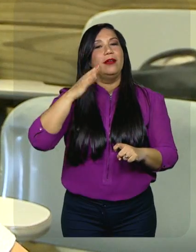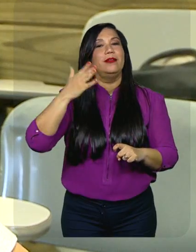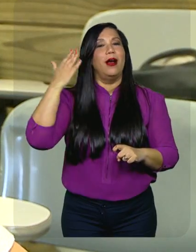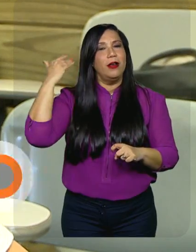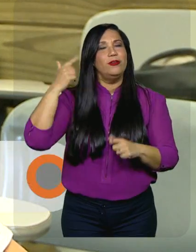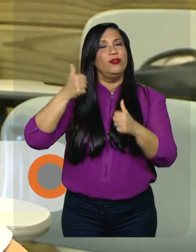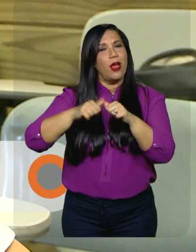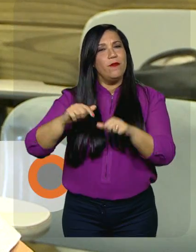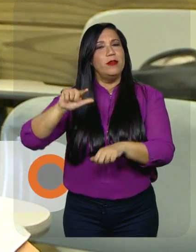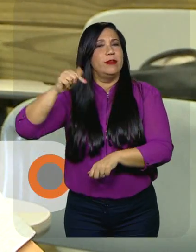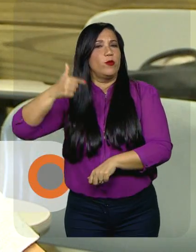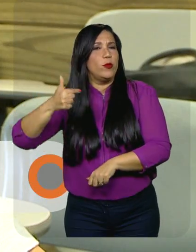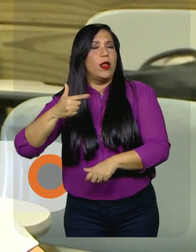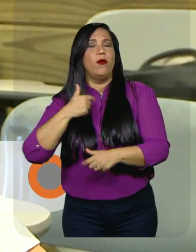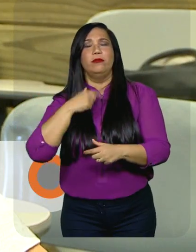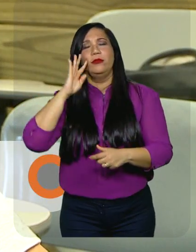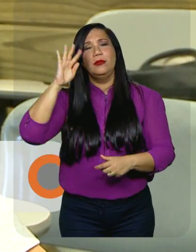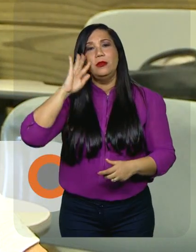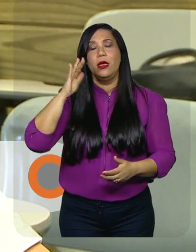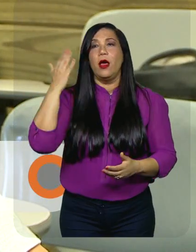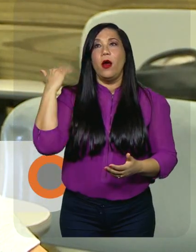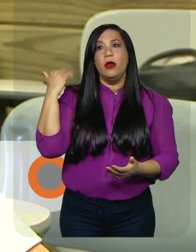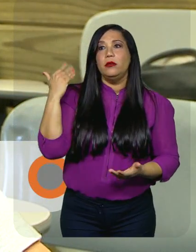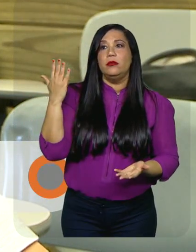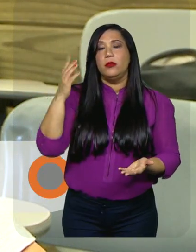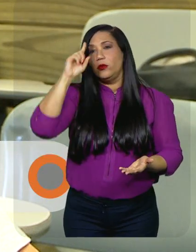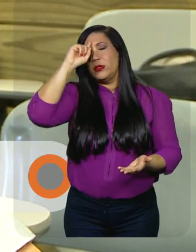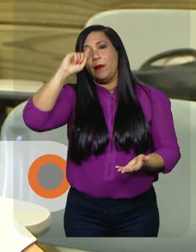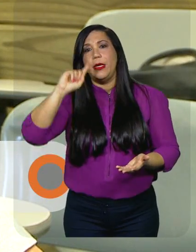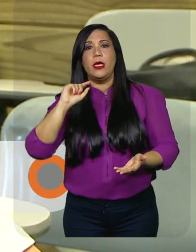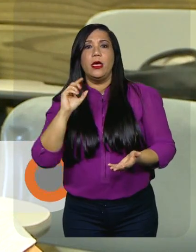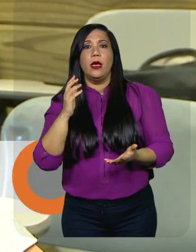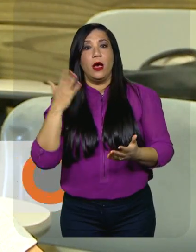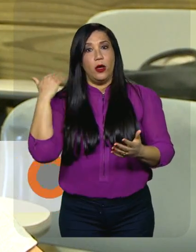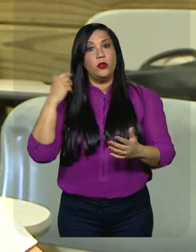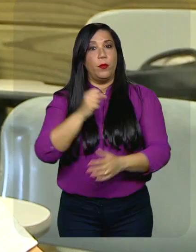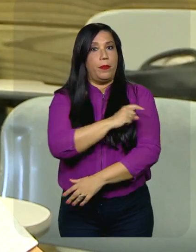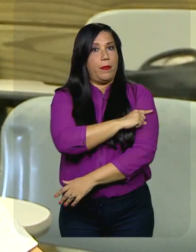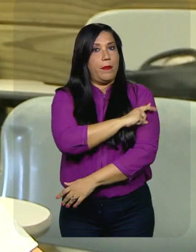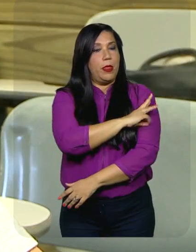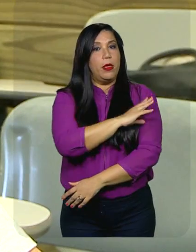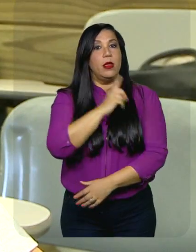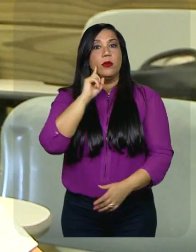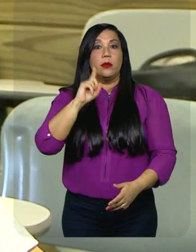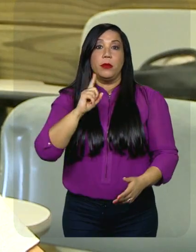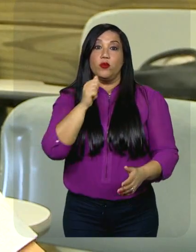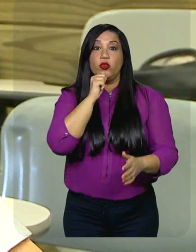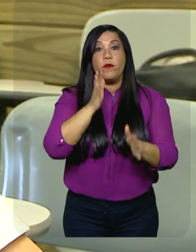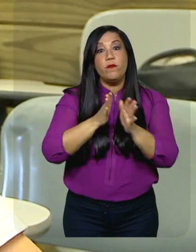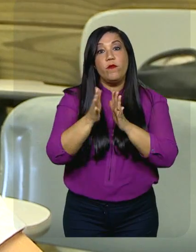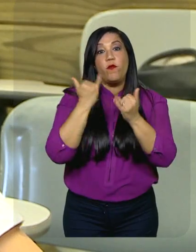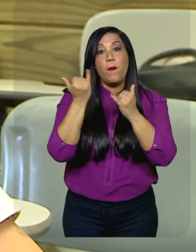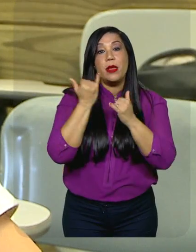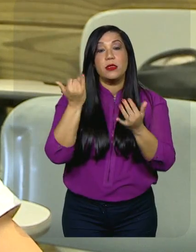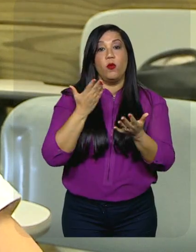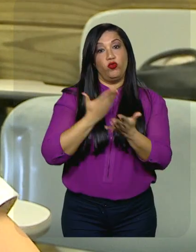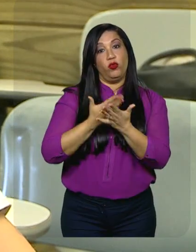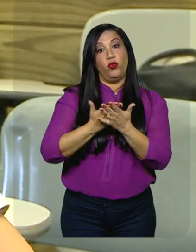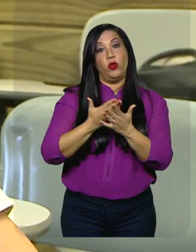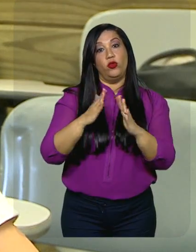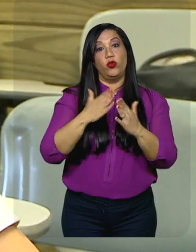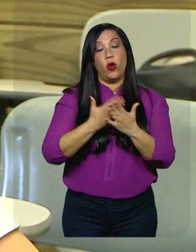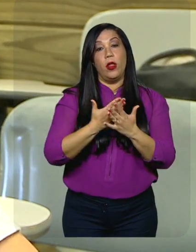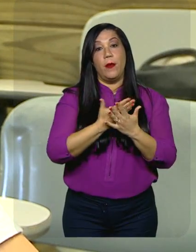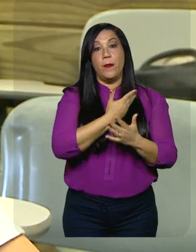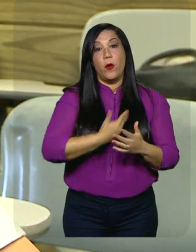ensino médio. Eu, de início, não sabia o que eu queria, quando eu estava no fundamental, porque eu não tinha acesso. Eu estudei num colégio público no interior de